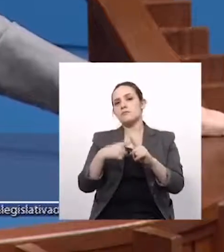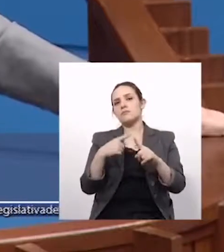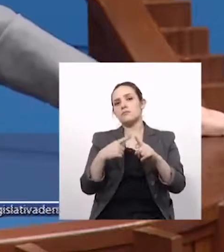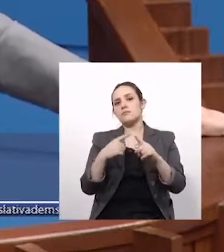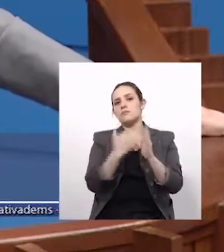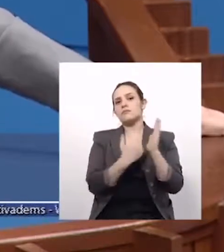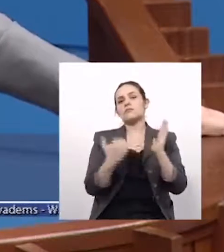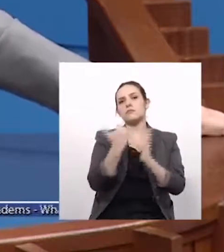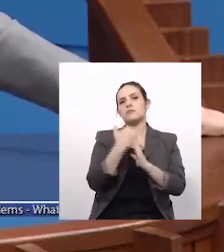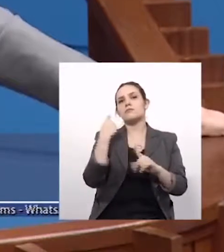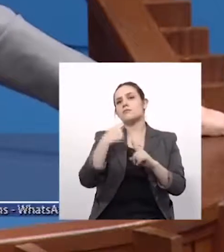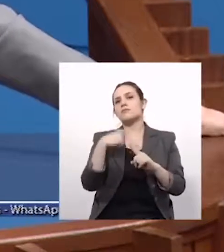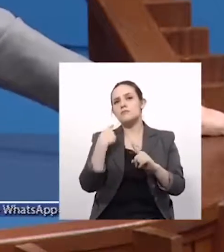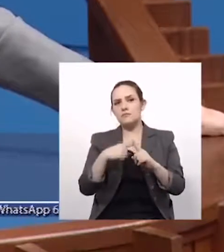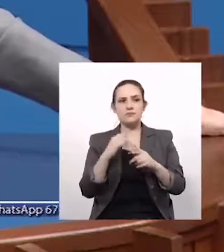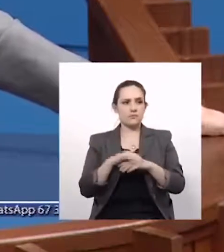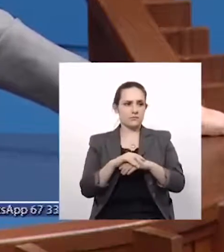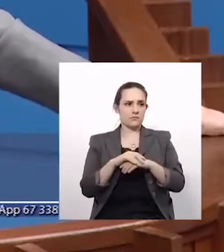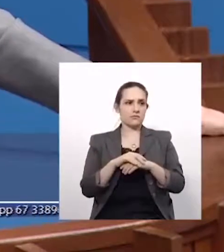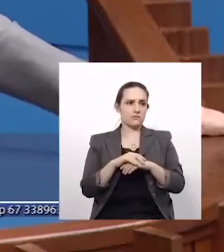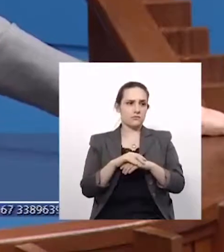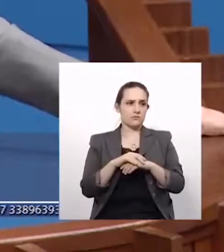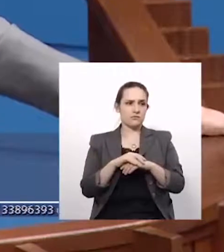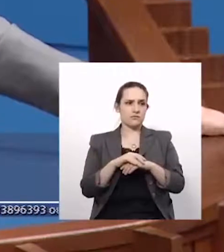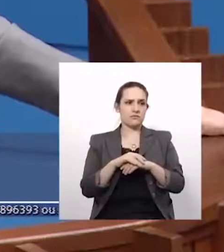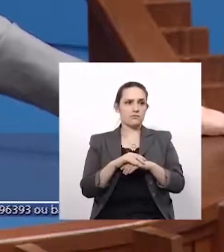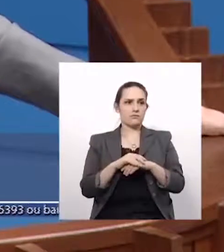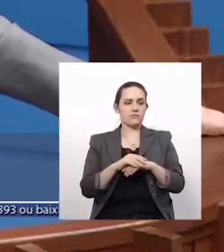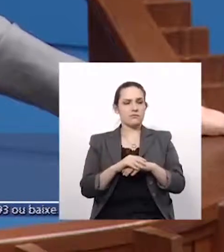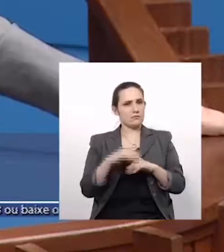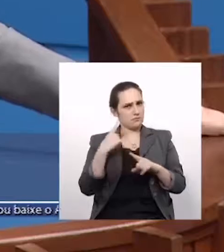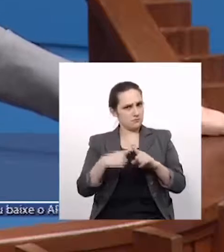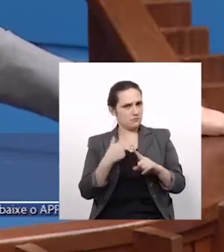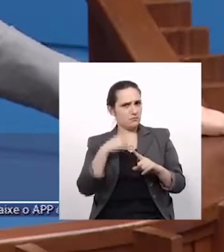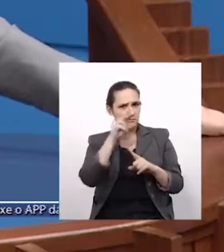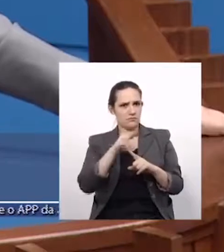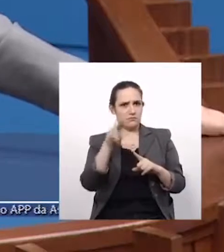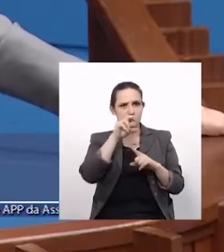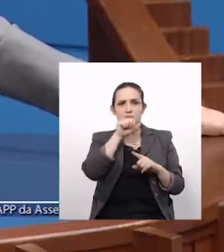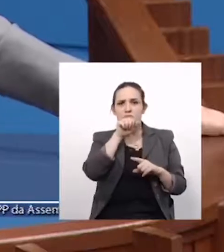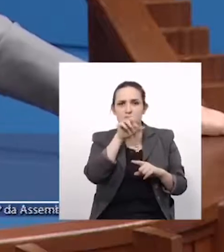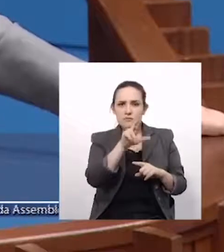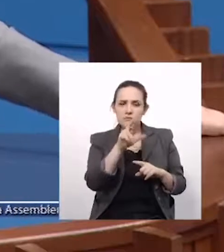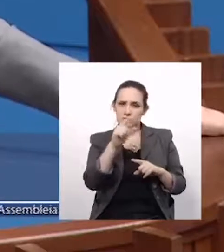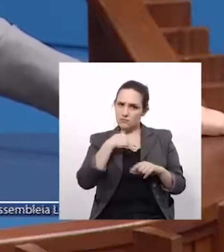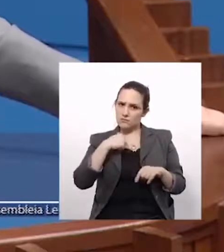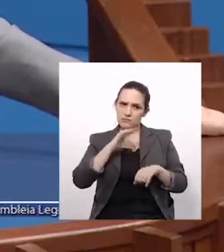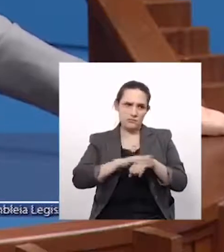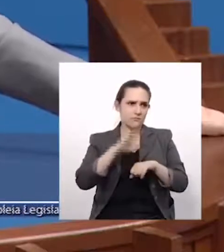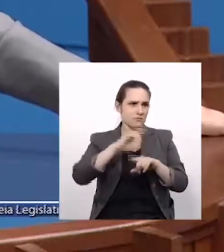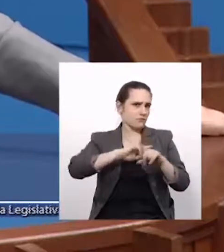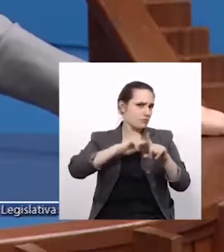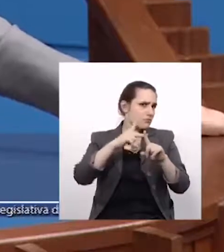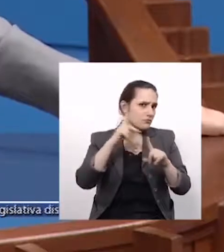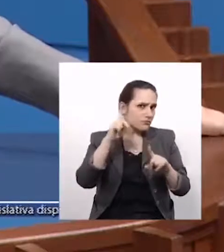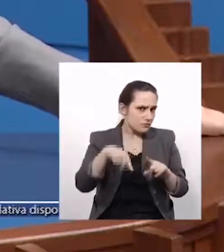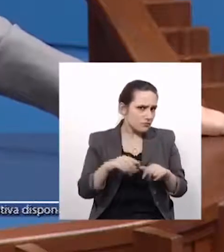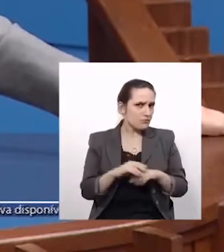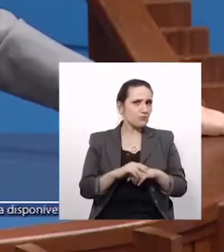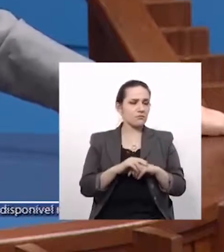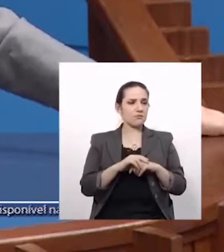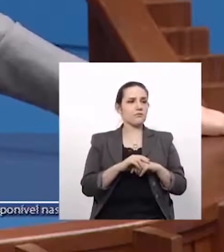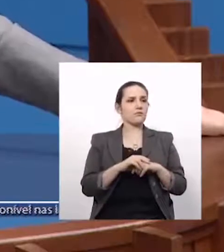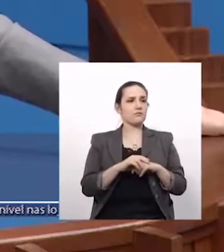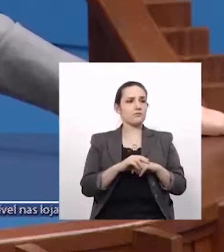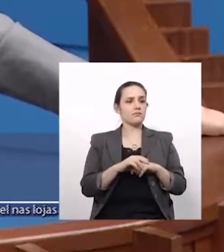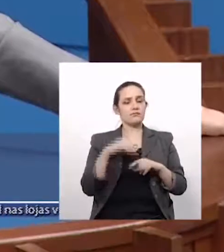aumentou? Aumentou porque eu usei o ar-condicionado de uma forma diferente da que eu usava nos dias usuais?